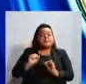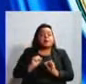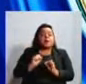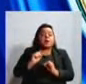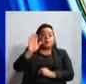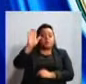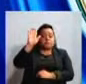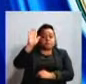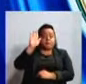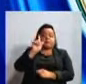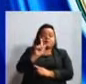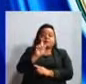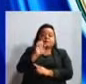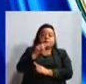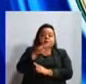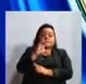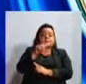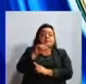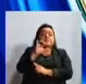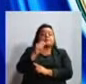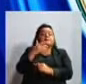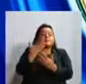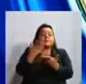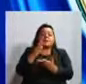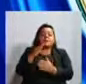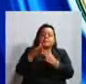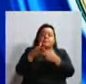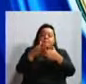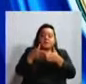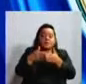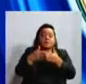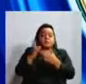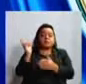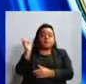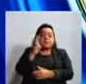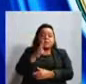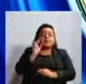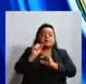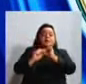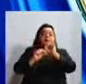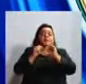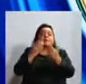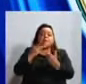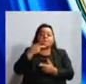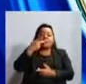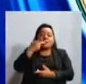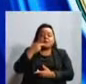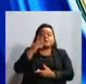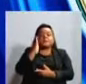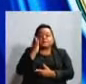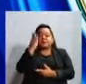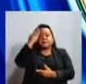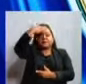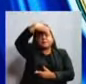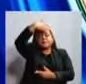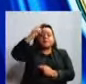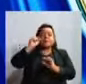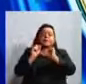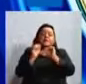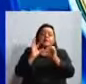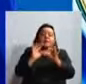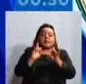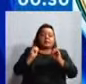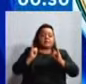Gonçalves, no início desse bloco, pediu direito de resposta a respeito da fala do candidato Breno Mendes sobre renúncia fiscal